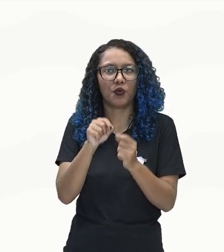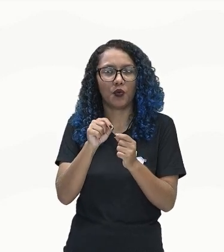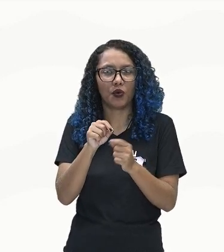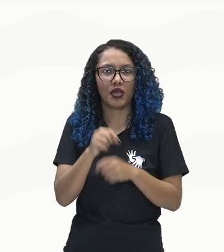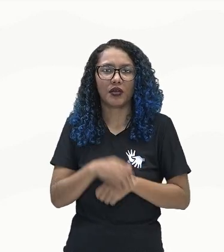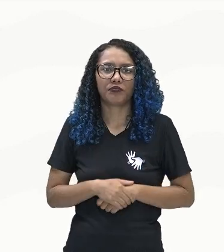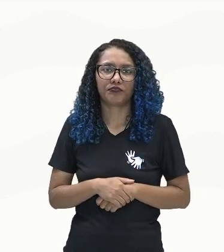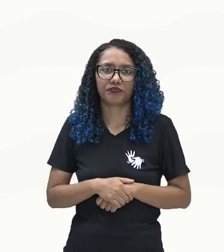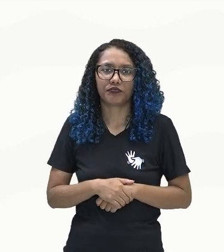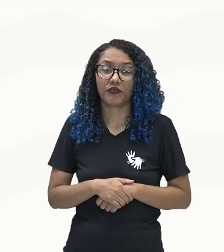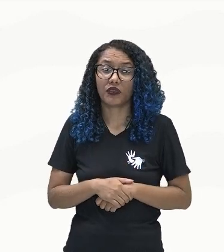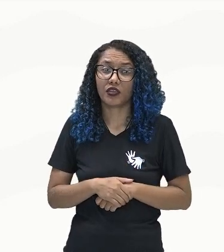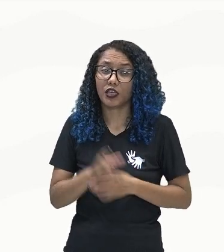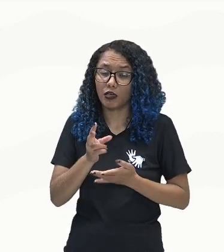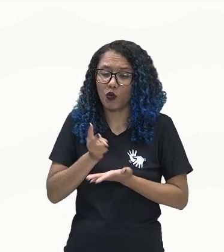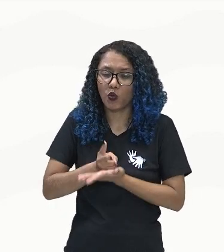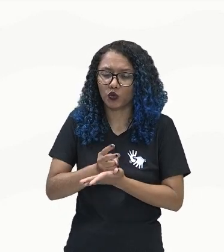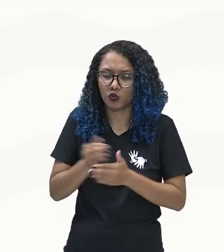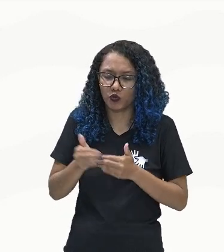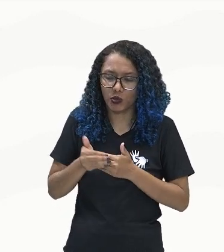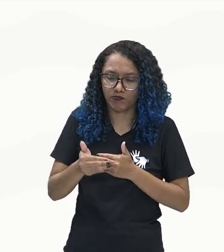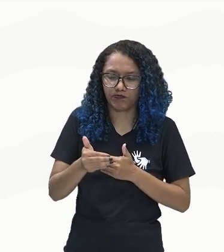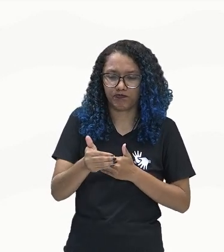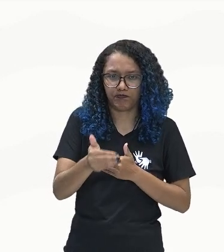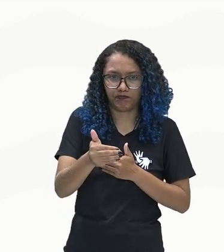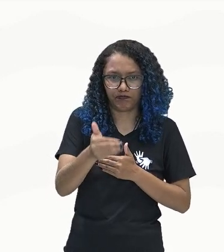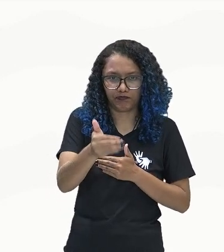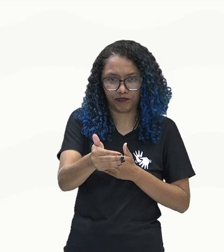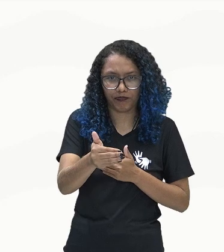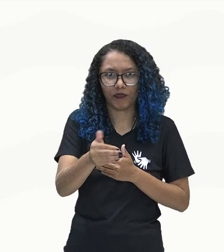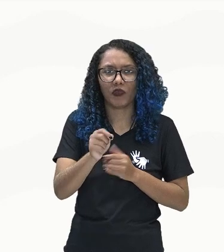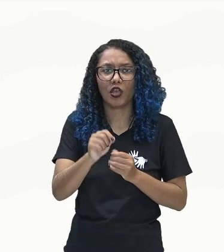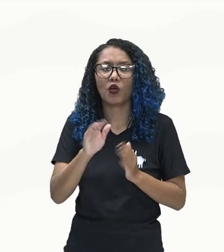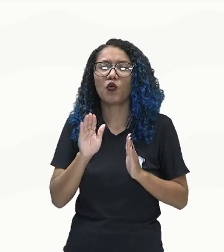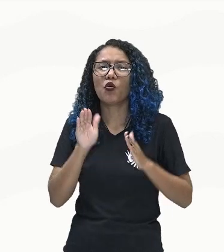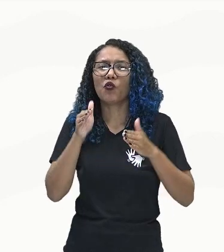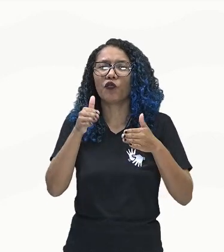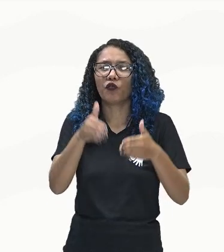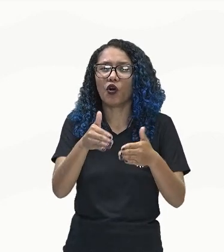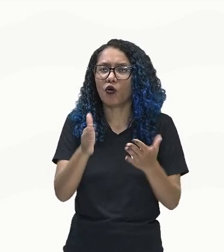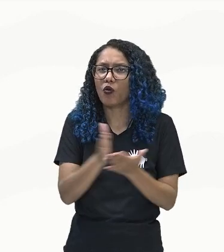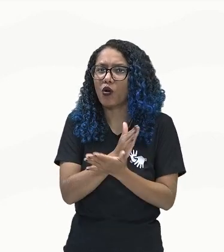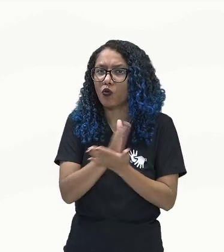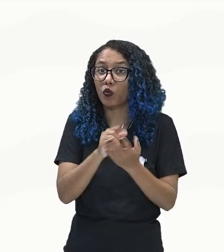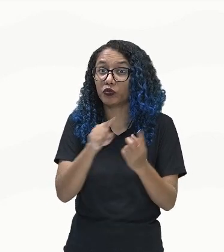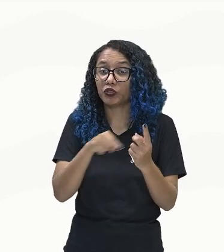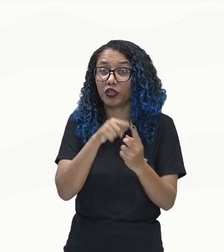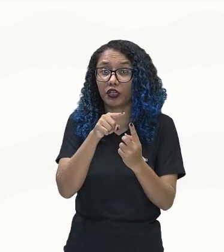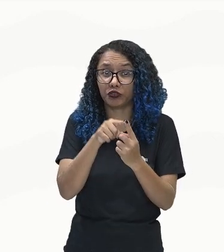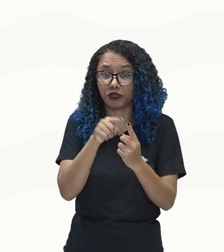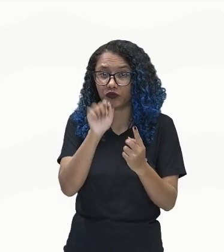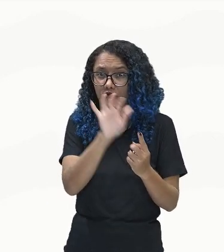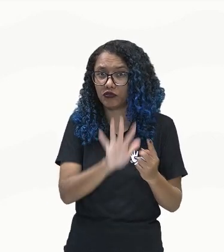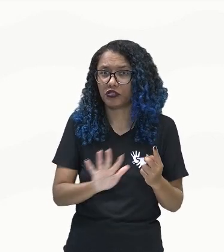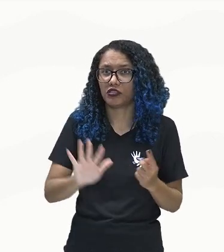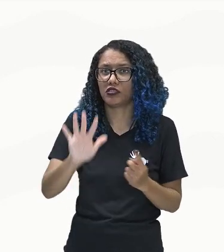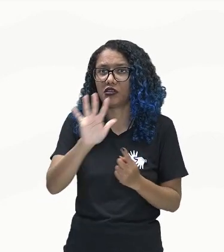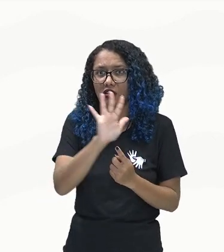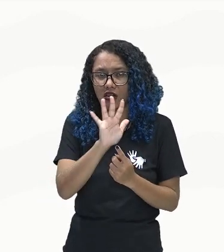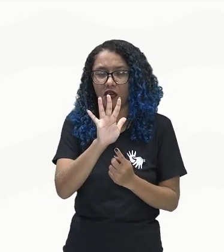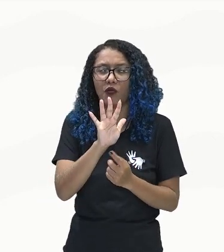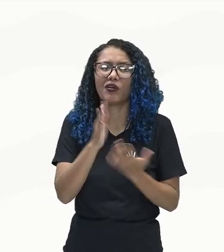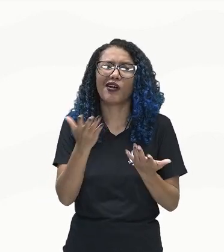prazo para realizar algo grande. Então, quando a gente fala em propósito, a gente não está falando